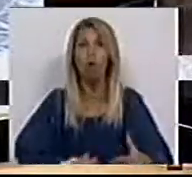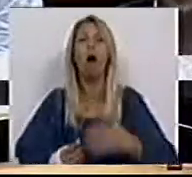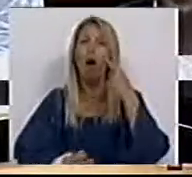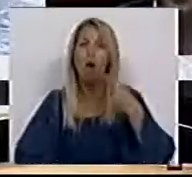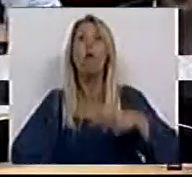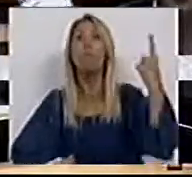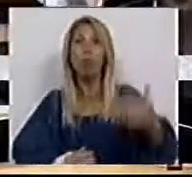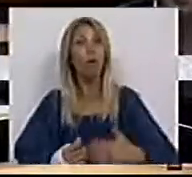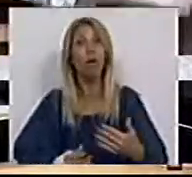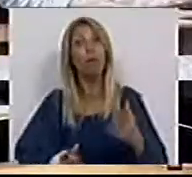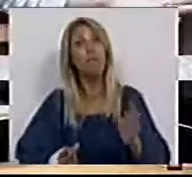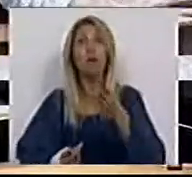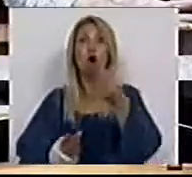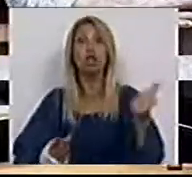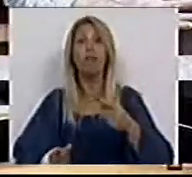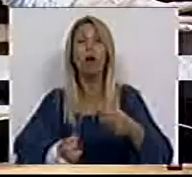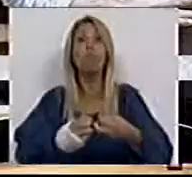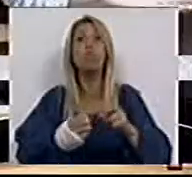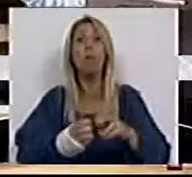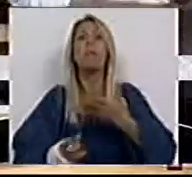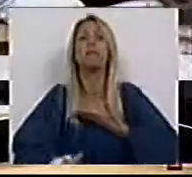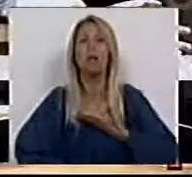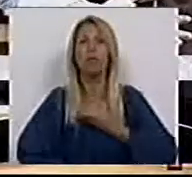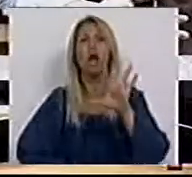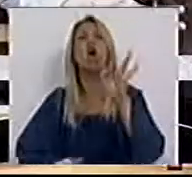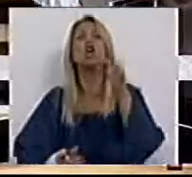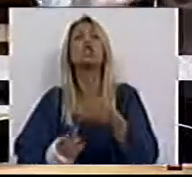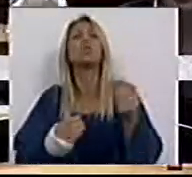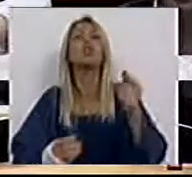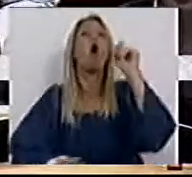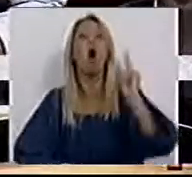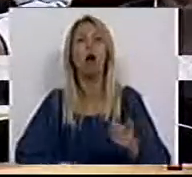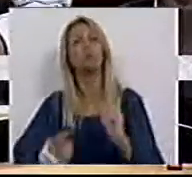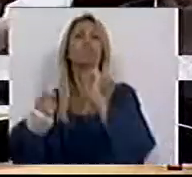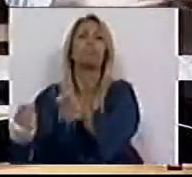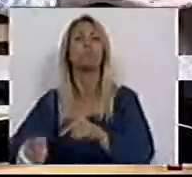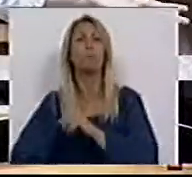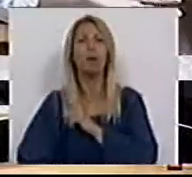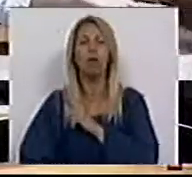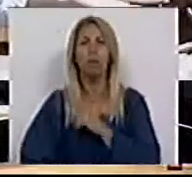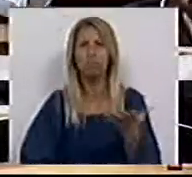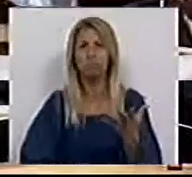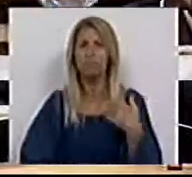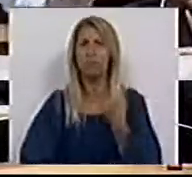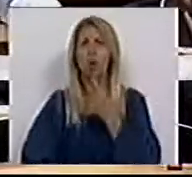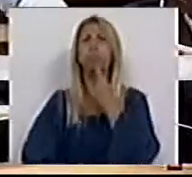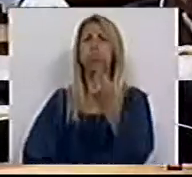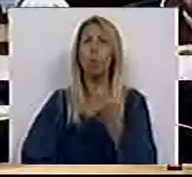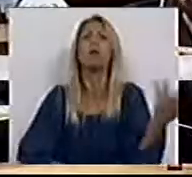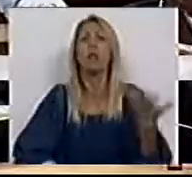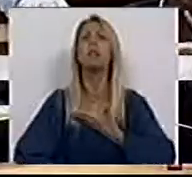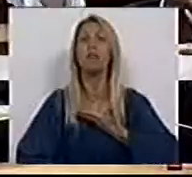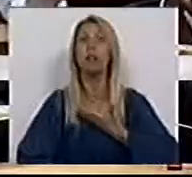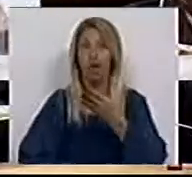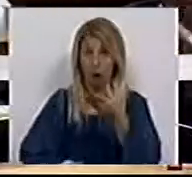problema da dívida. E a solução que apresenta é a concessão a privados. E nós perguntamos, então e a dívida? Vão resolver o problema